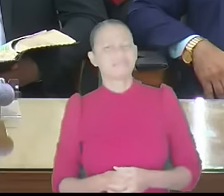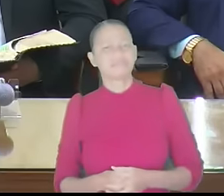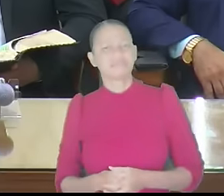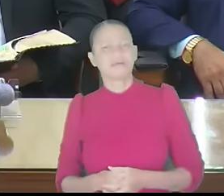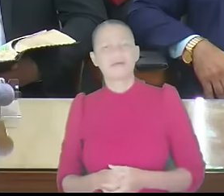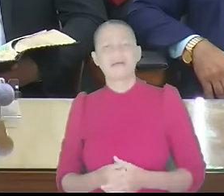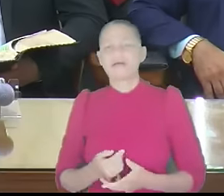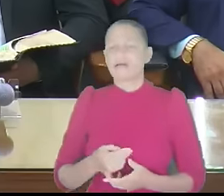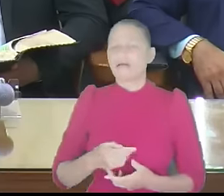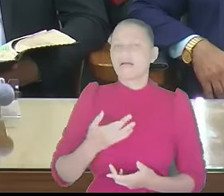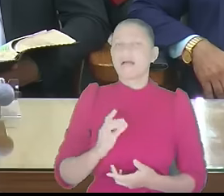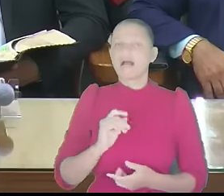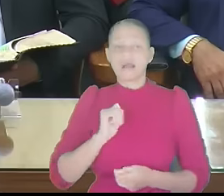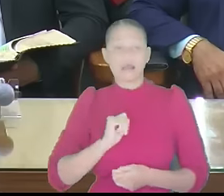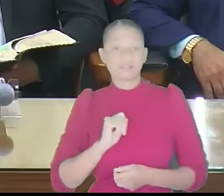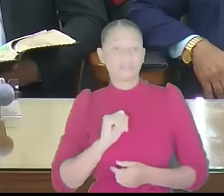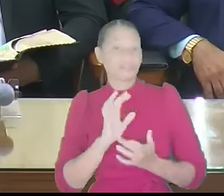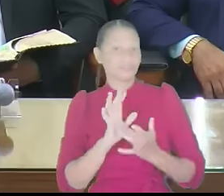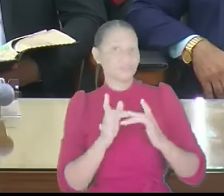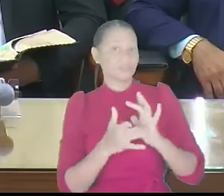Jesus tinha 12 apóstolos.